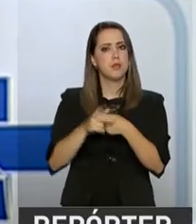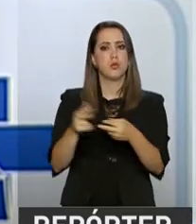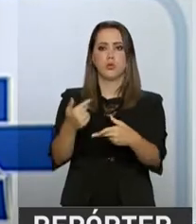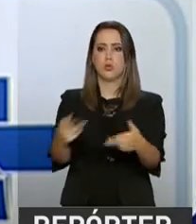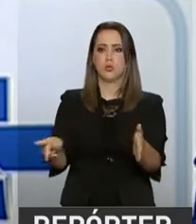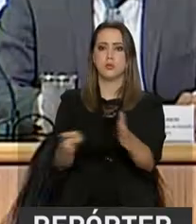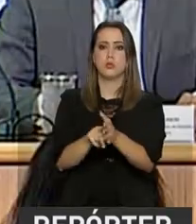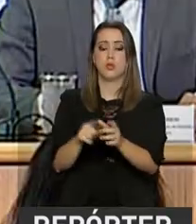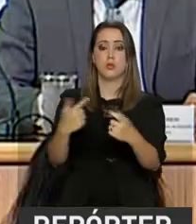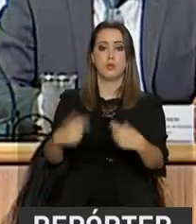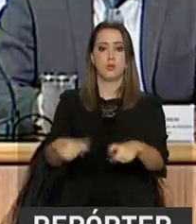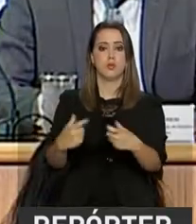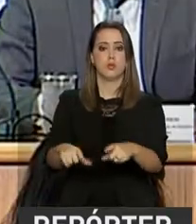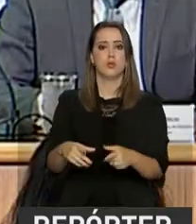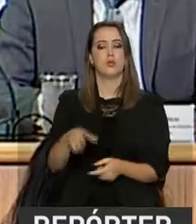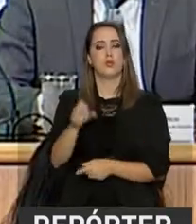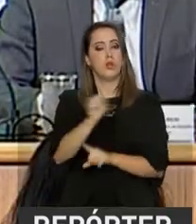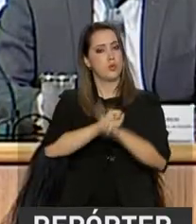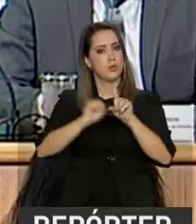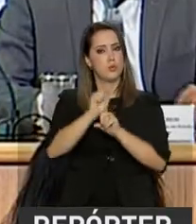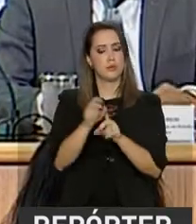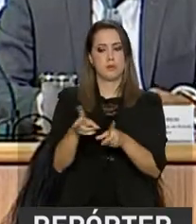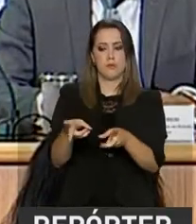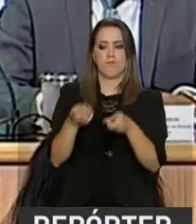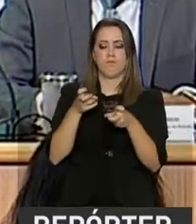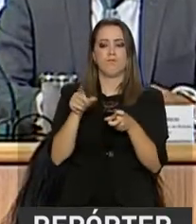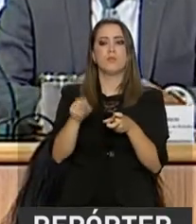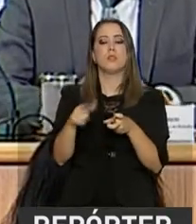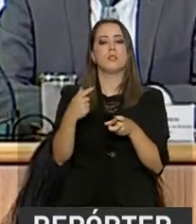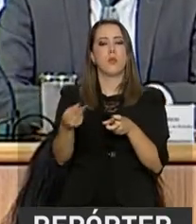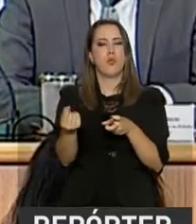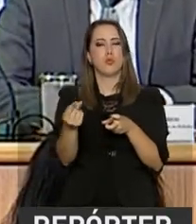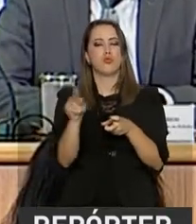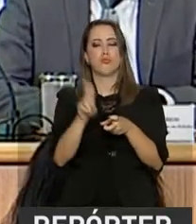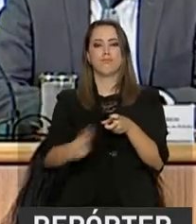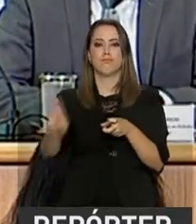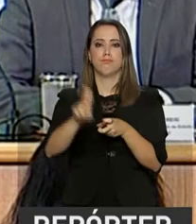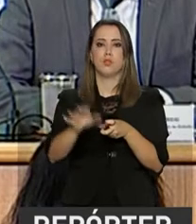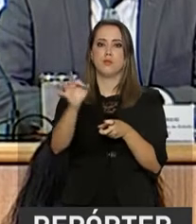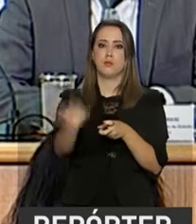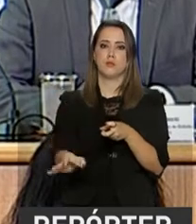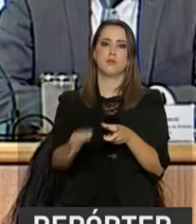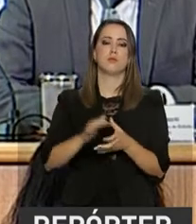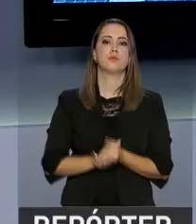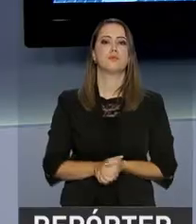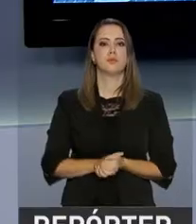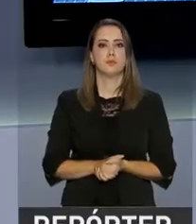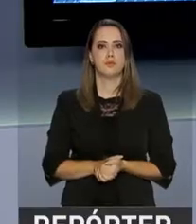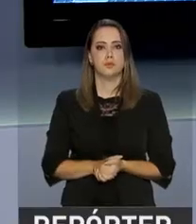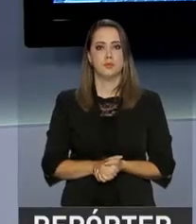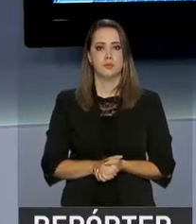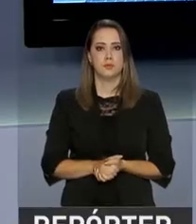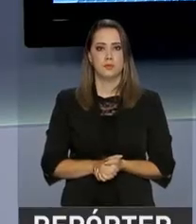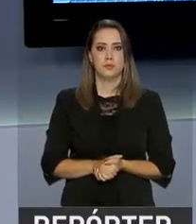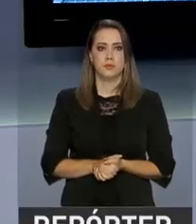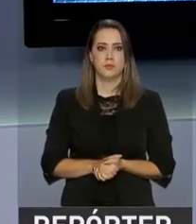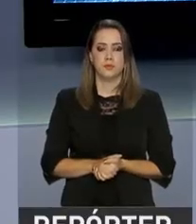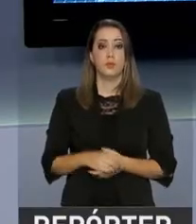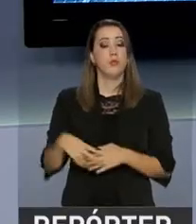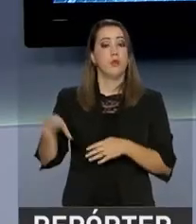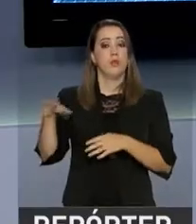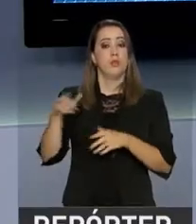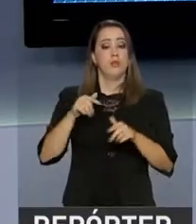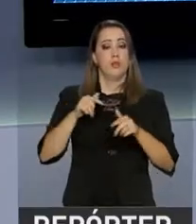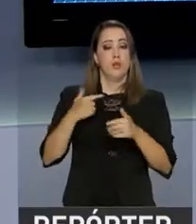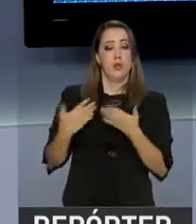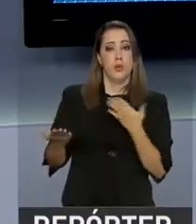daquela unidade, a sociedade tem visão clara do que é que está se fazendo com os recursos. As operações no